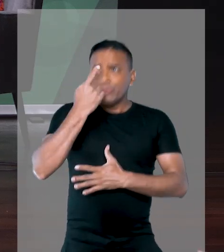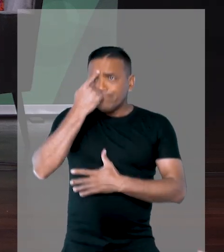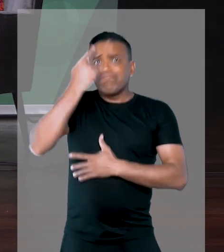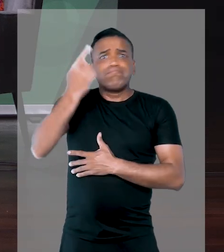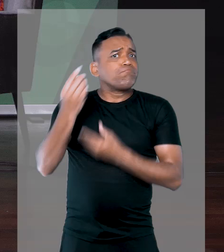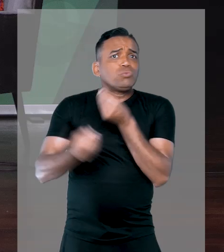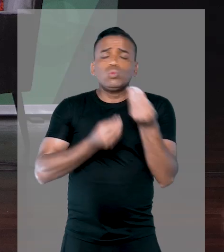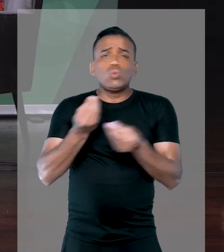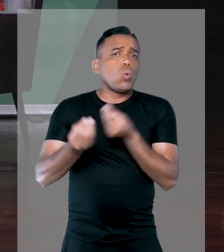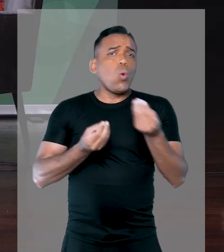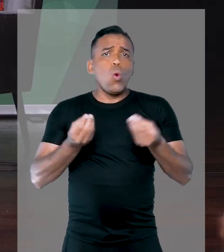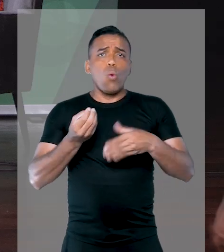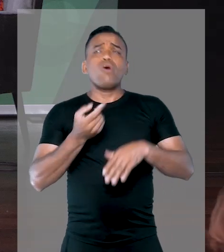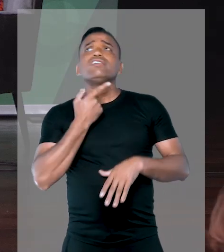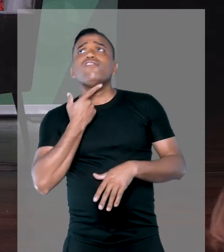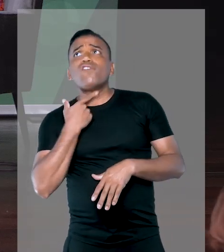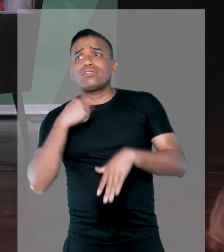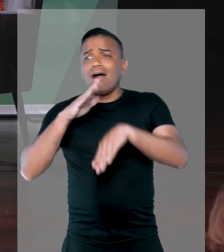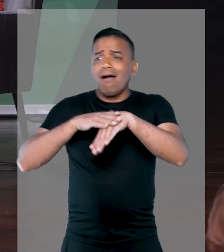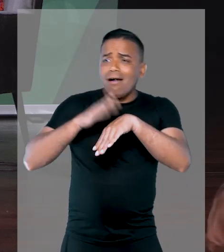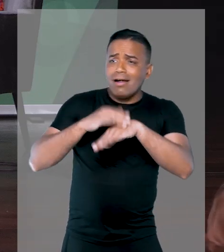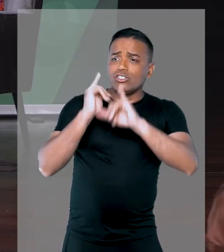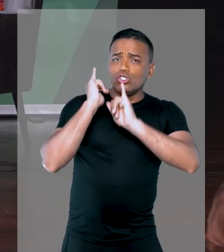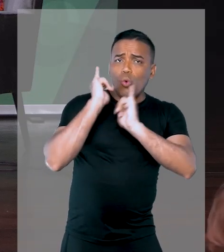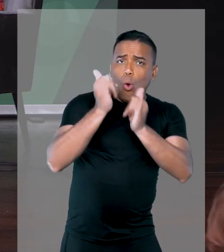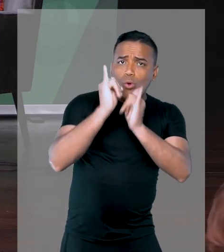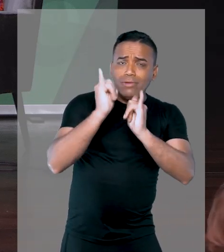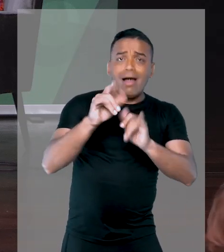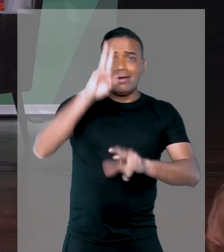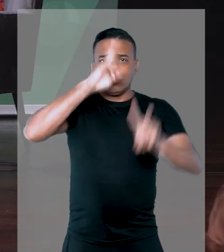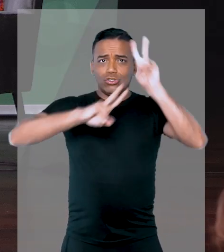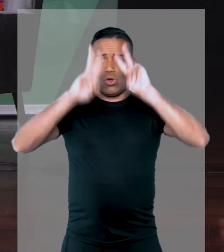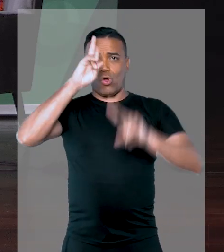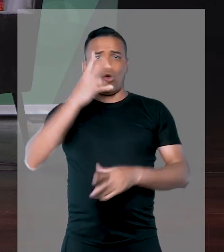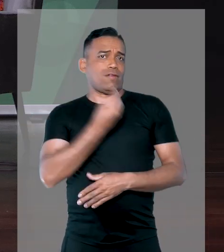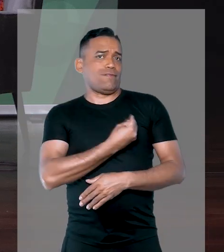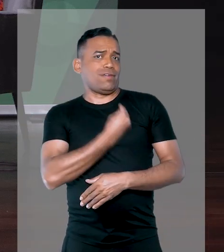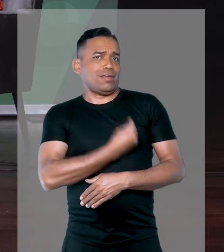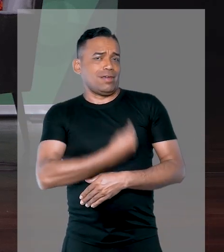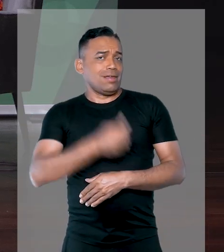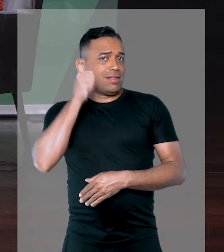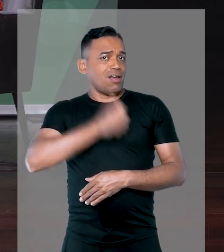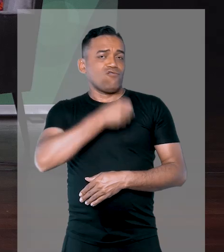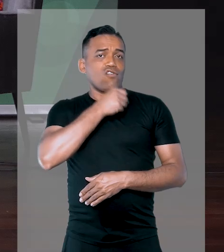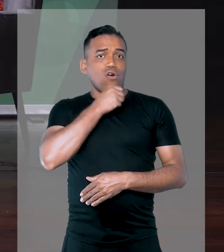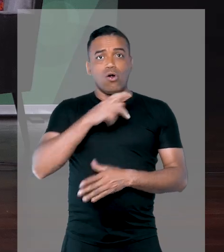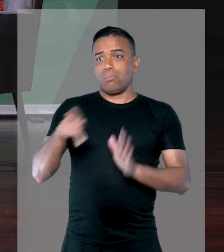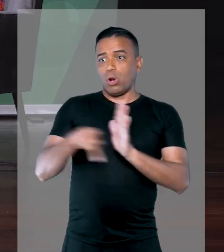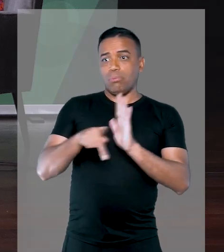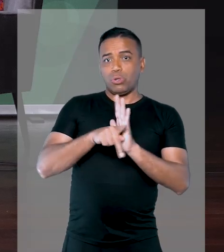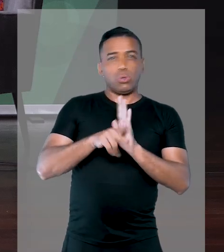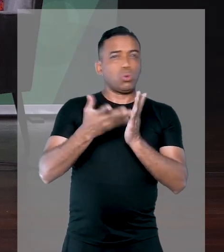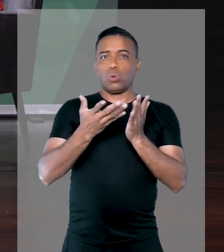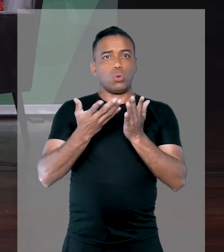essa ideia, essa inspiração, esse desejo de contar a história da sua avó num projeto de formação, né? E depois